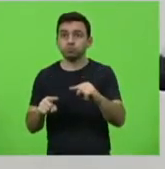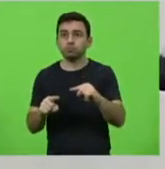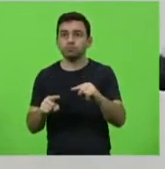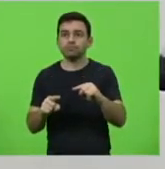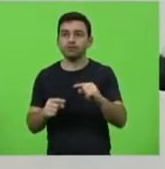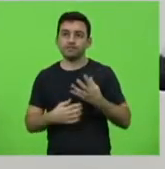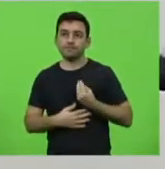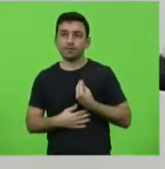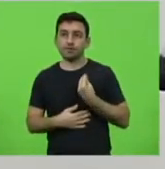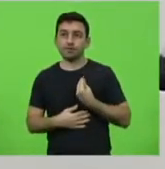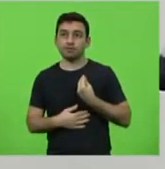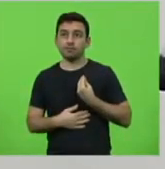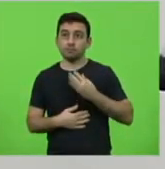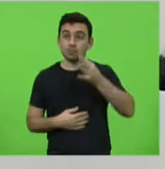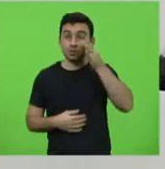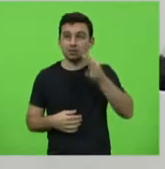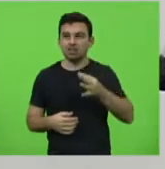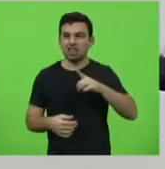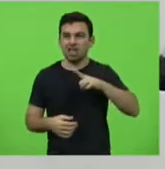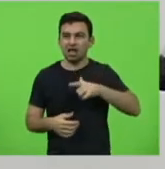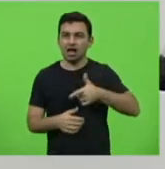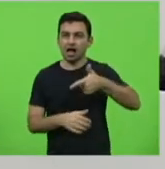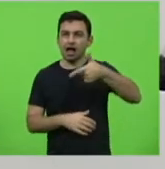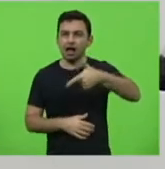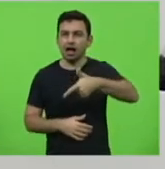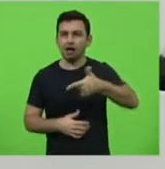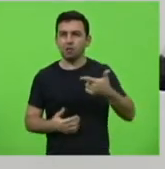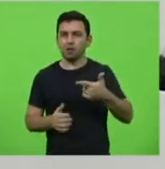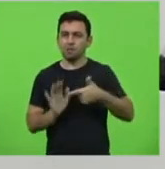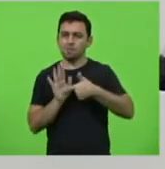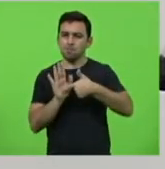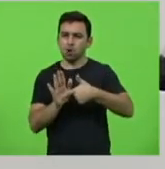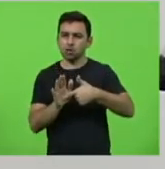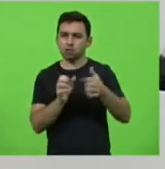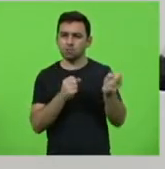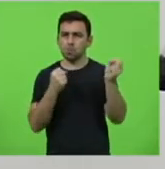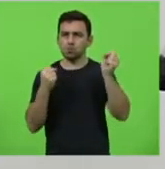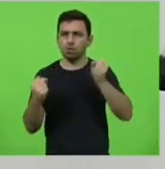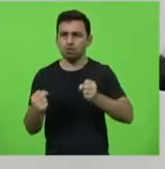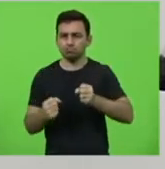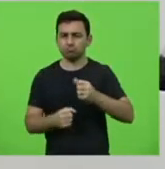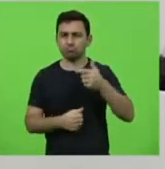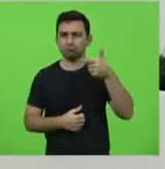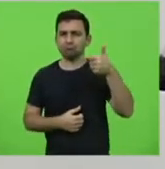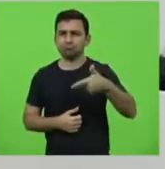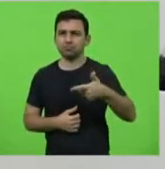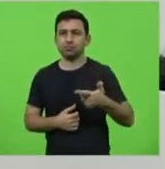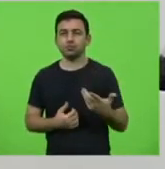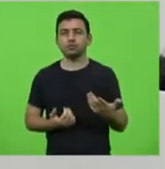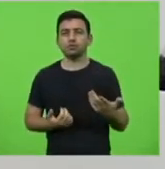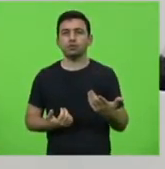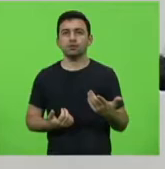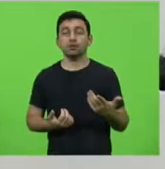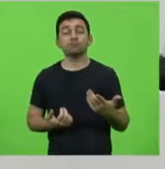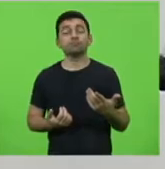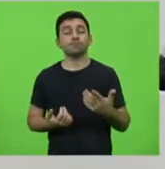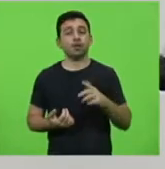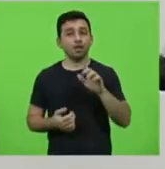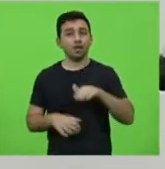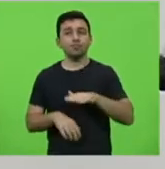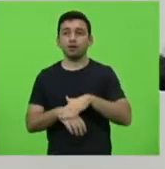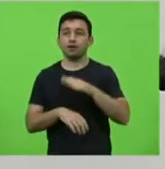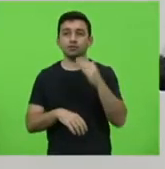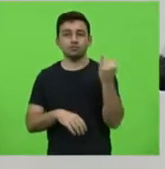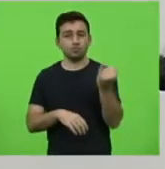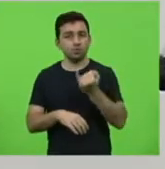presença física de armas como demonstração de poder e intimidação. Esse é o verdadeiro valor da política e o